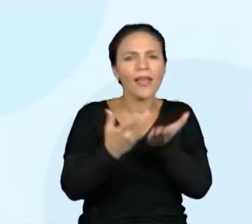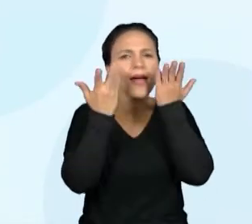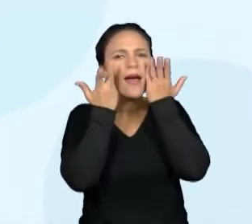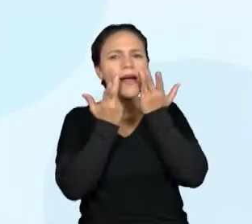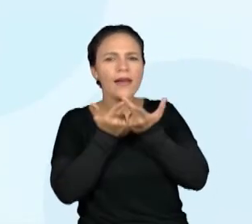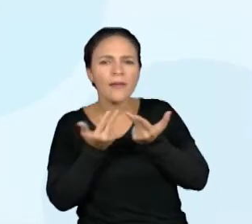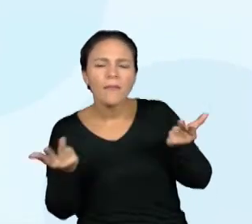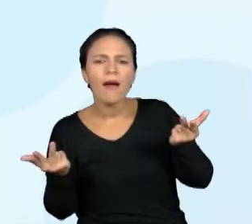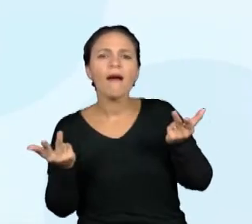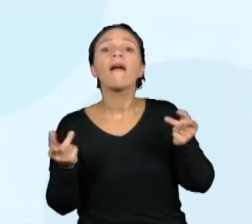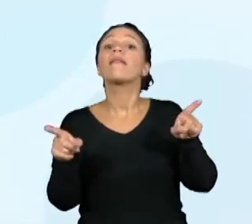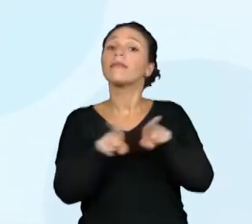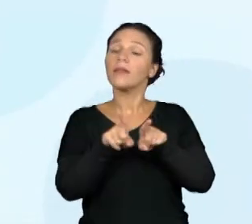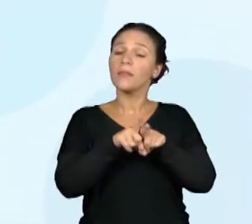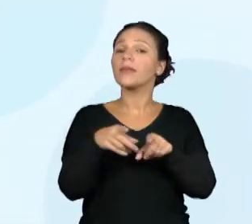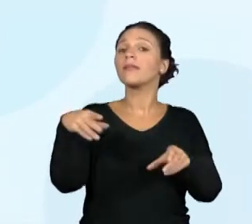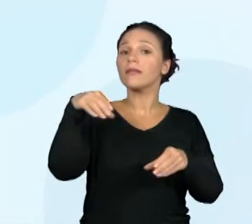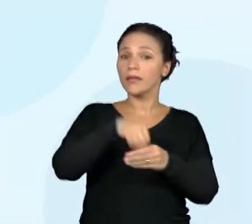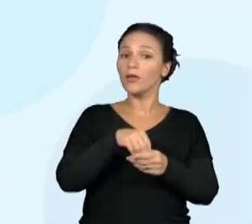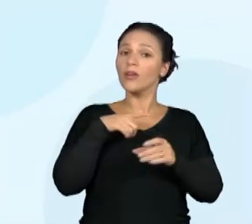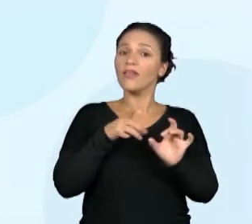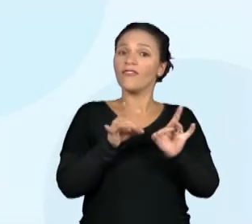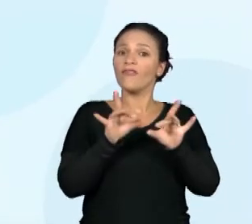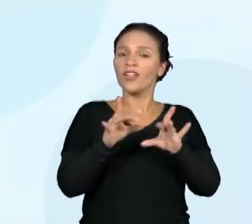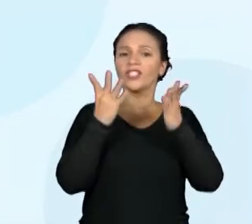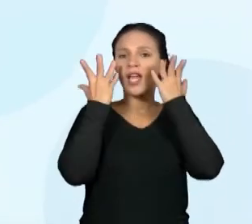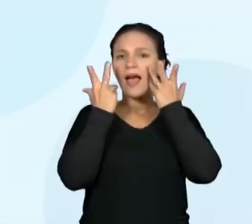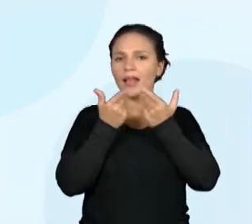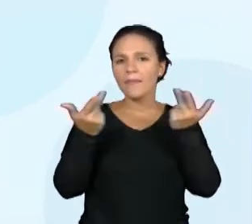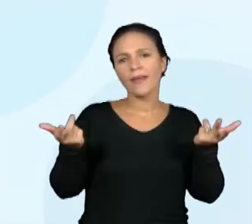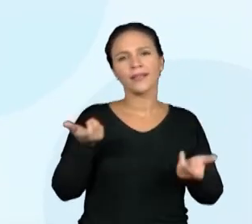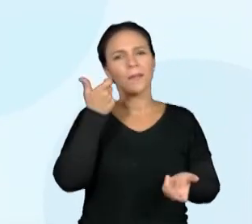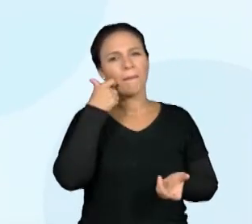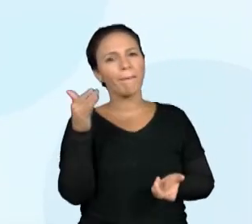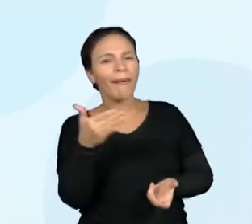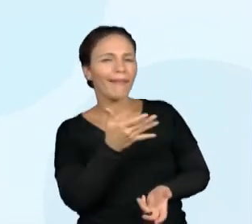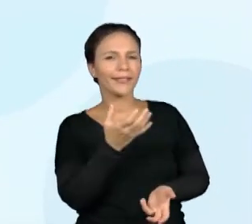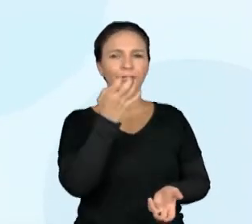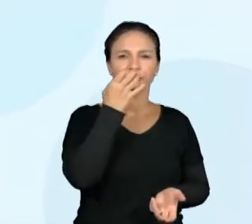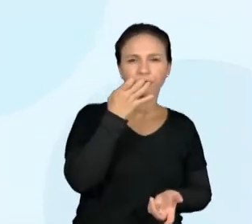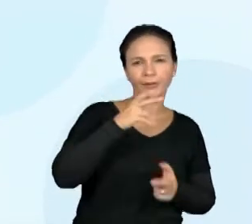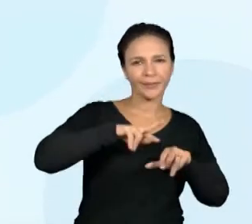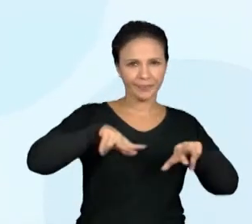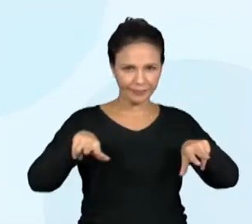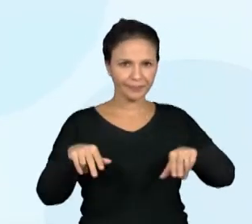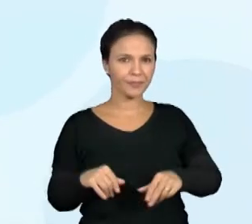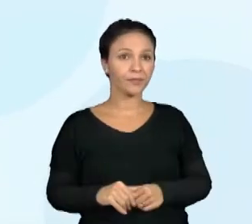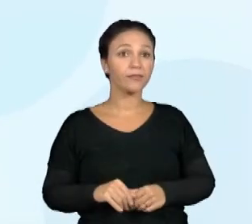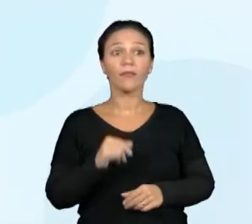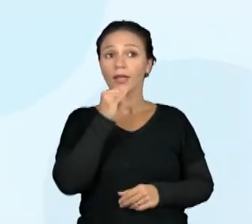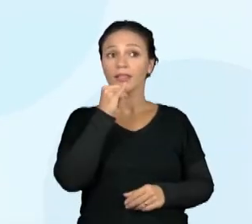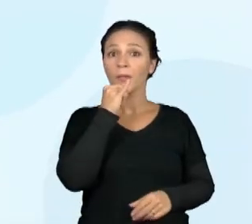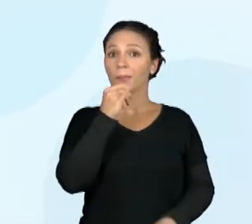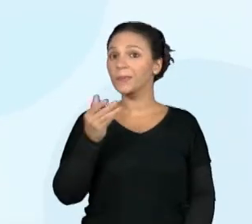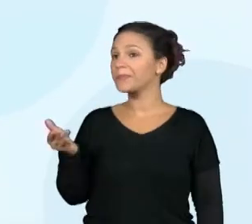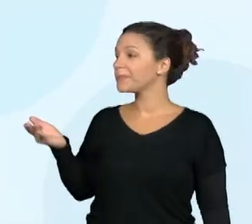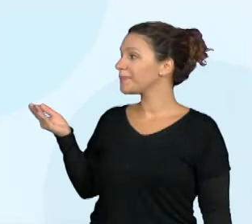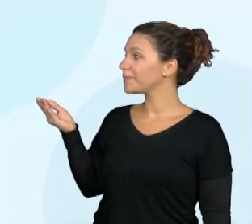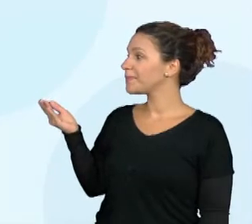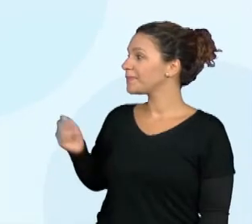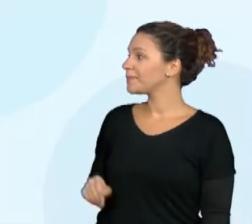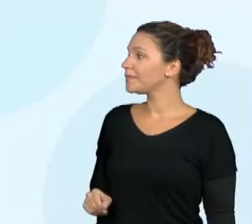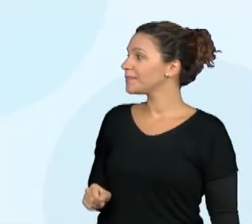Na pet shop também vende animais de estimação. Então, olha aí na nossa imagem, temos alguns exemplos do que a gente